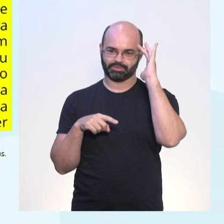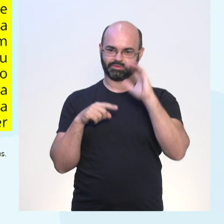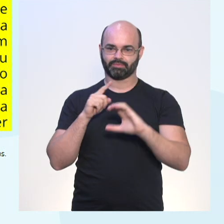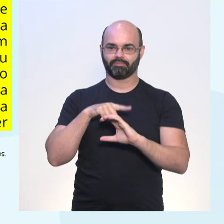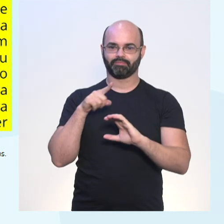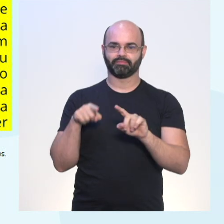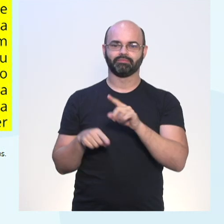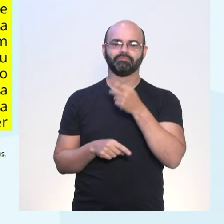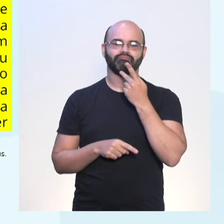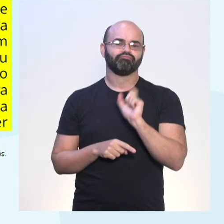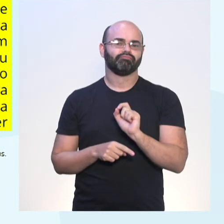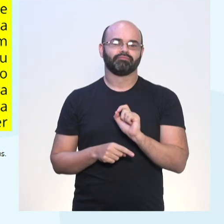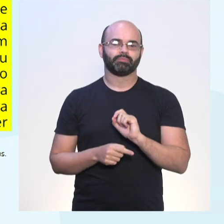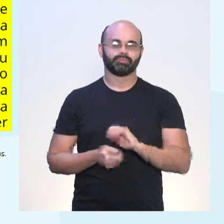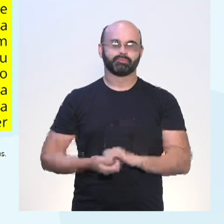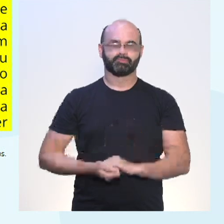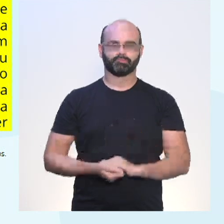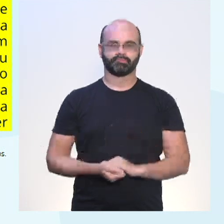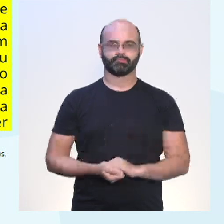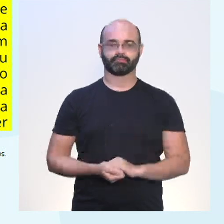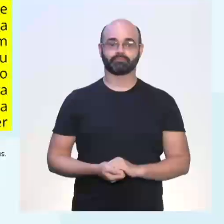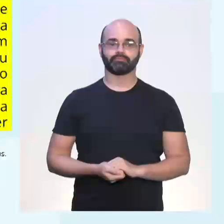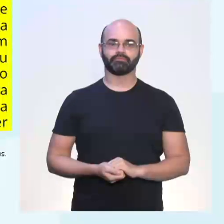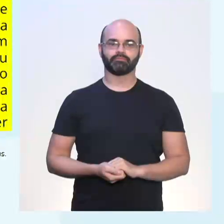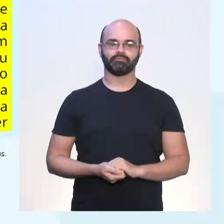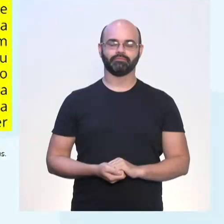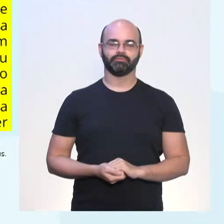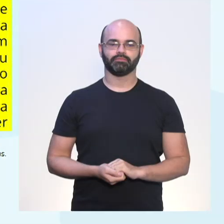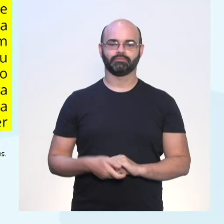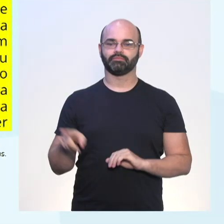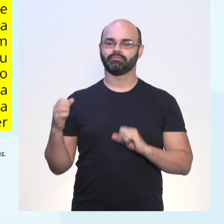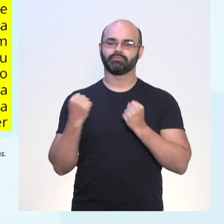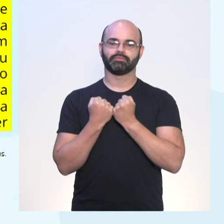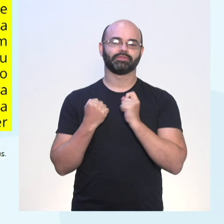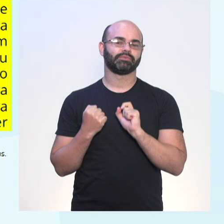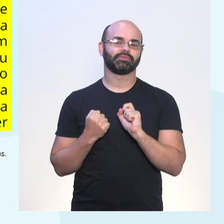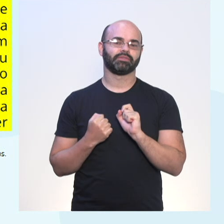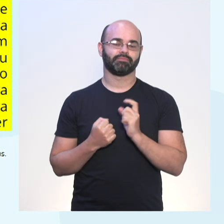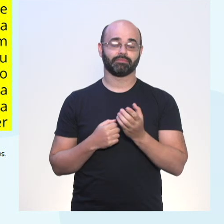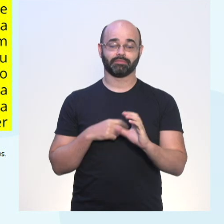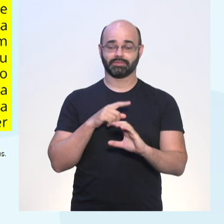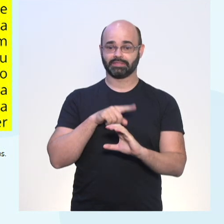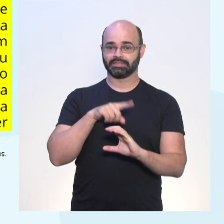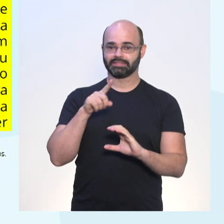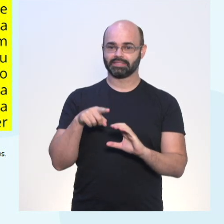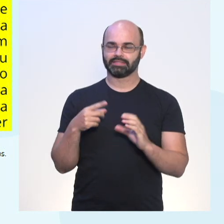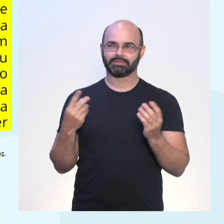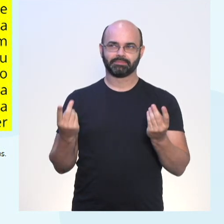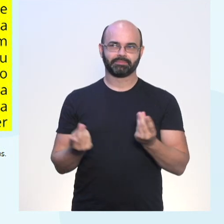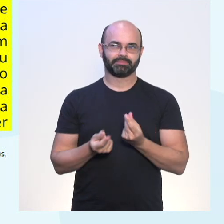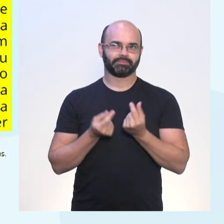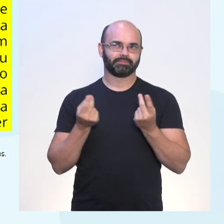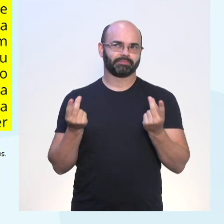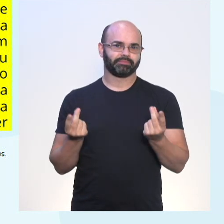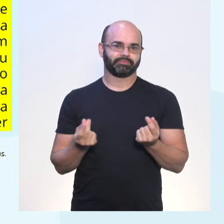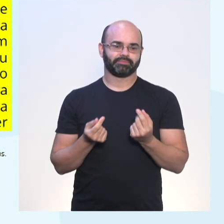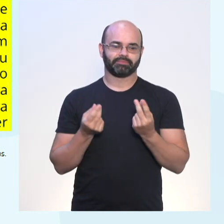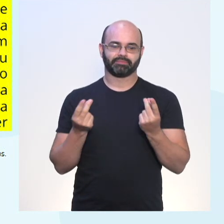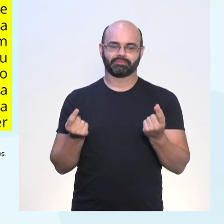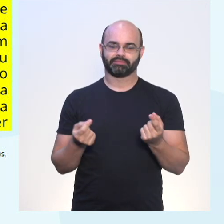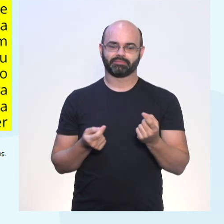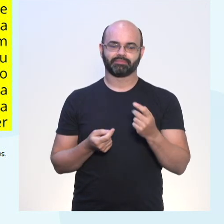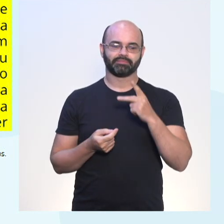Ele defende que, assim, a ciência seria uma espécie de via,